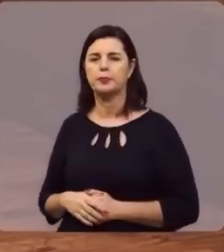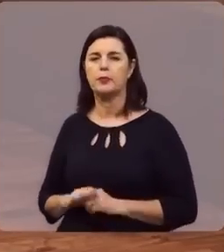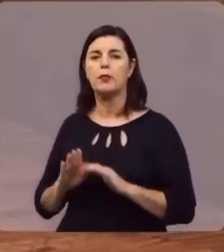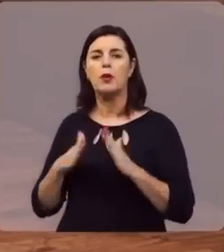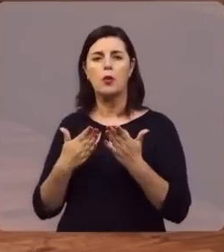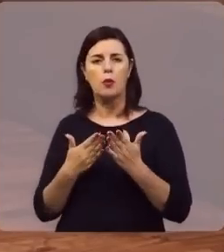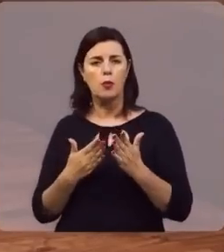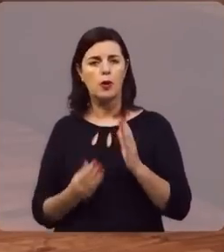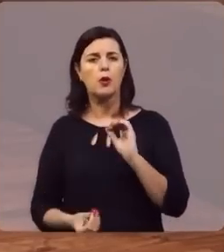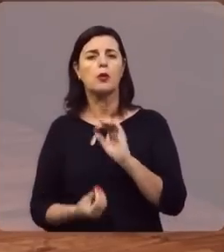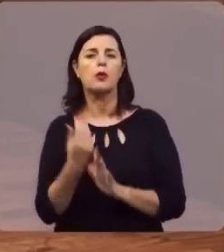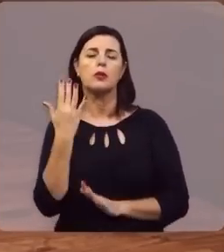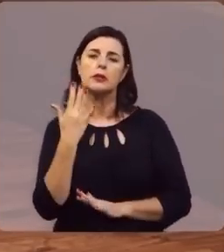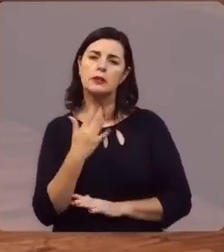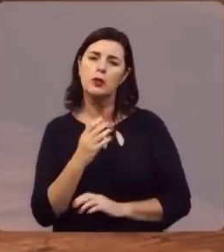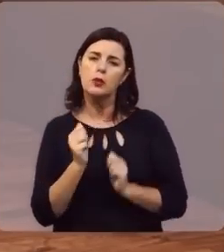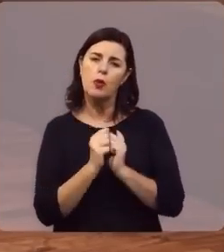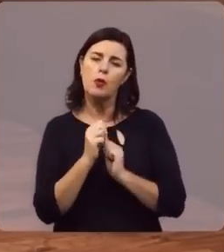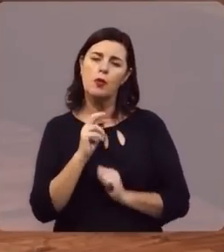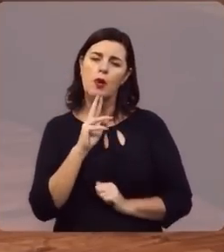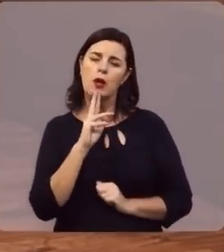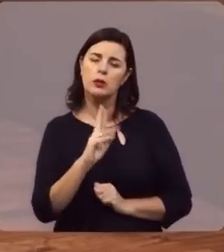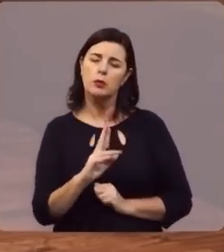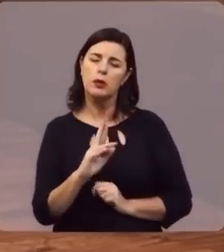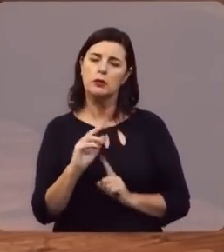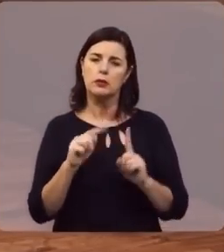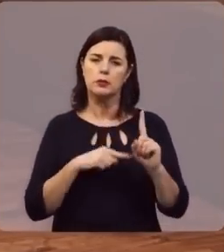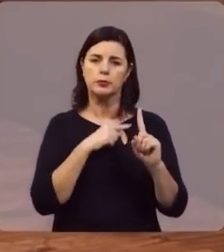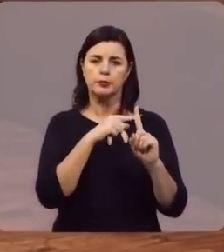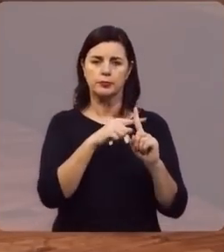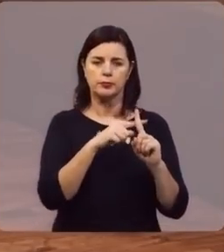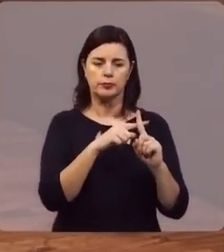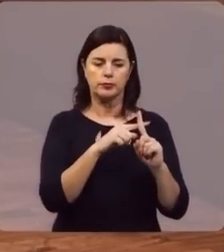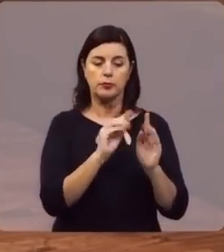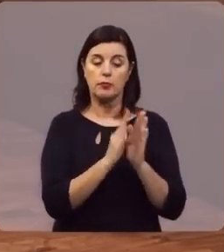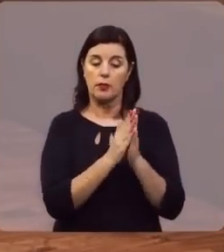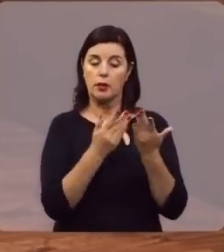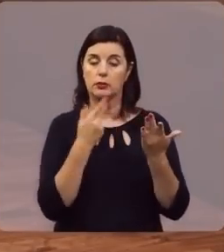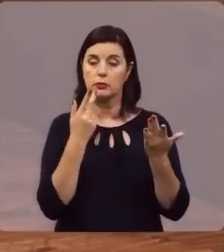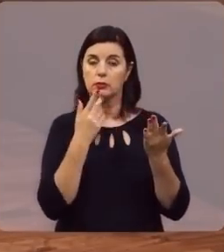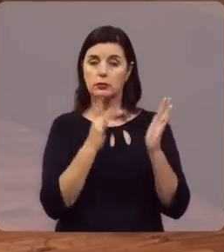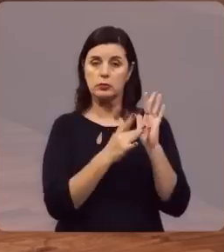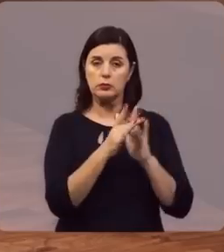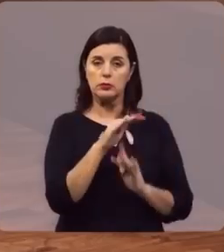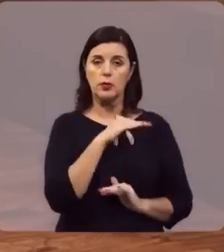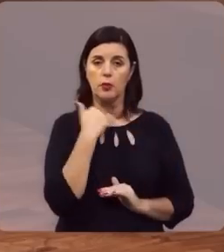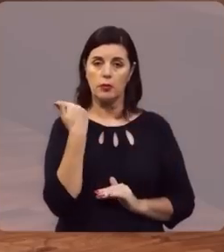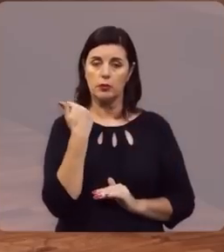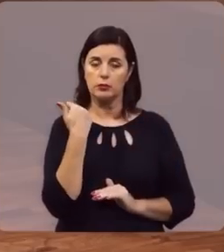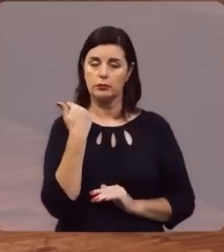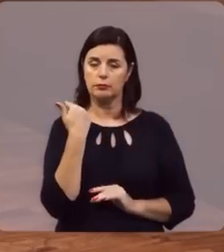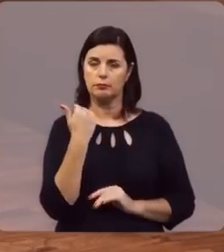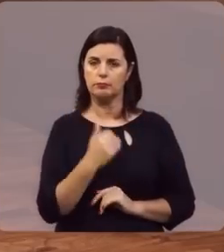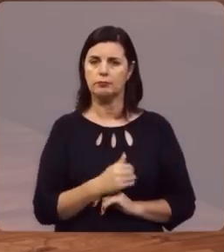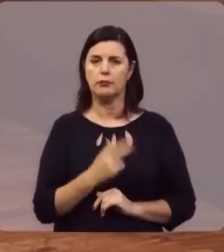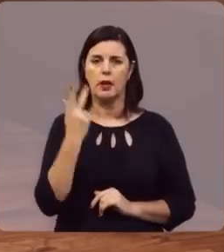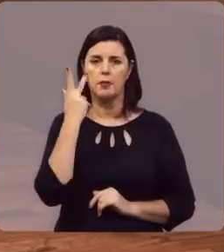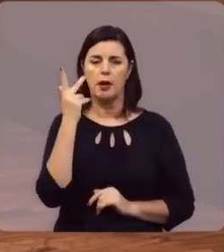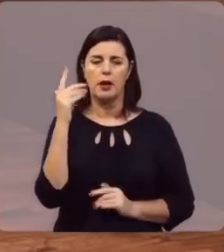e qual foi o resultado da Cruz Ah pois bem a Bíblia diz que ele morreu